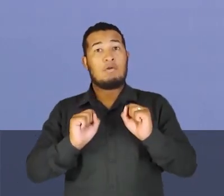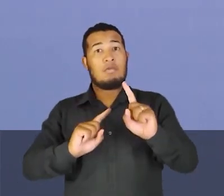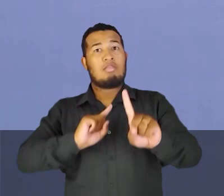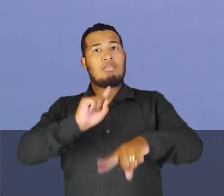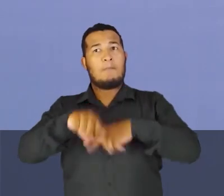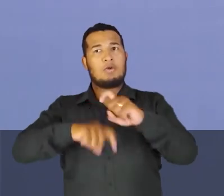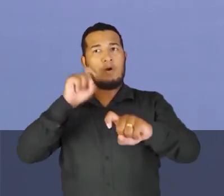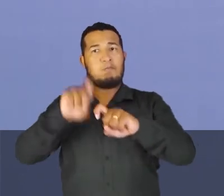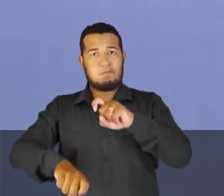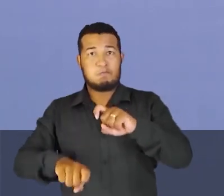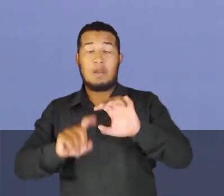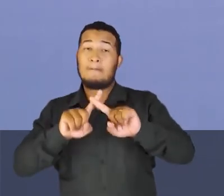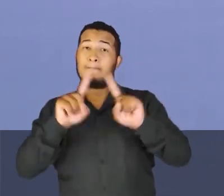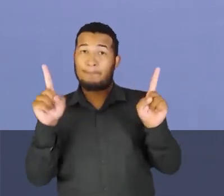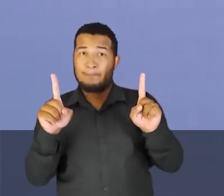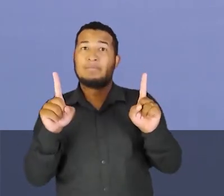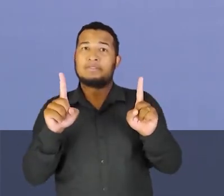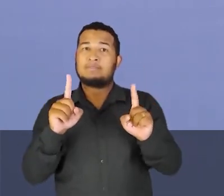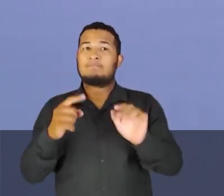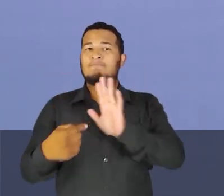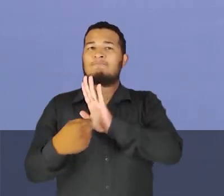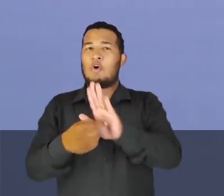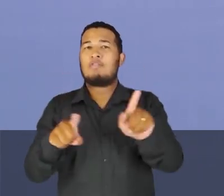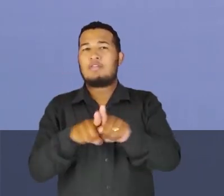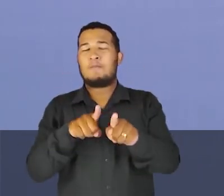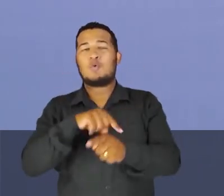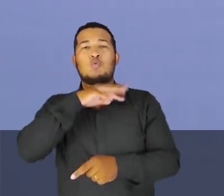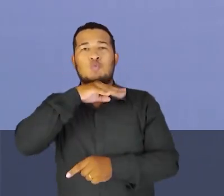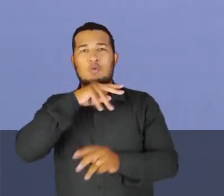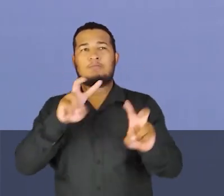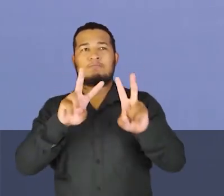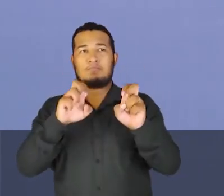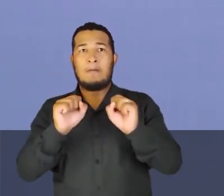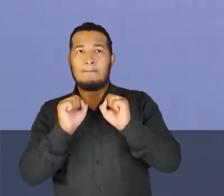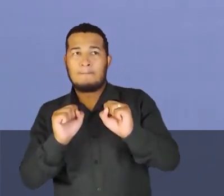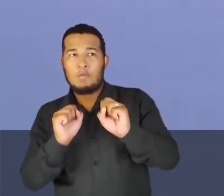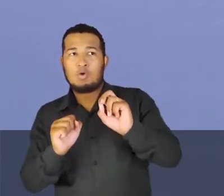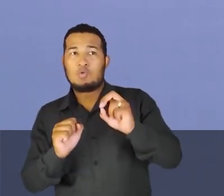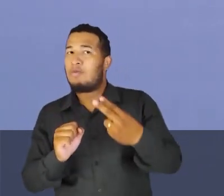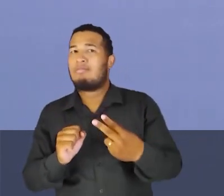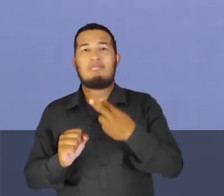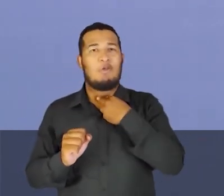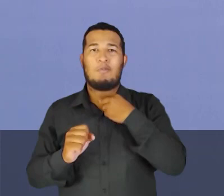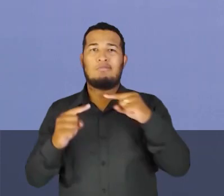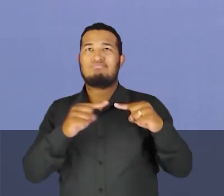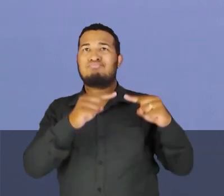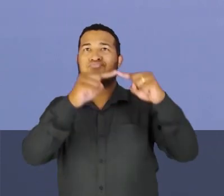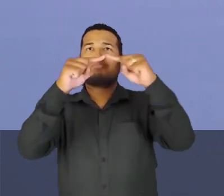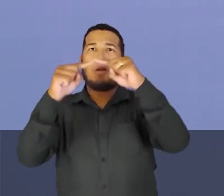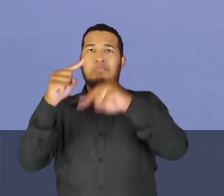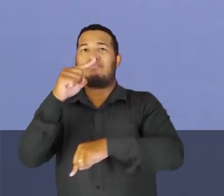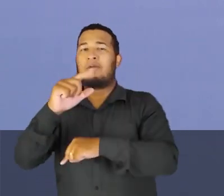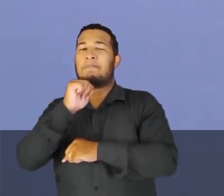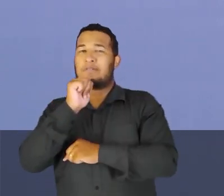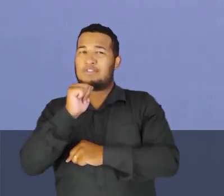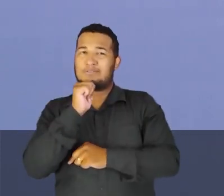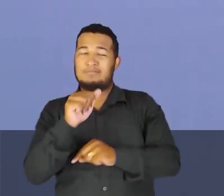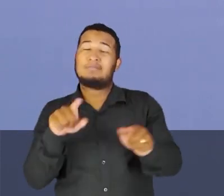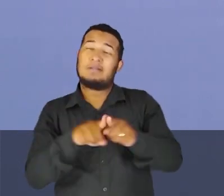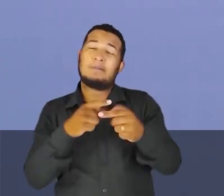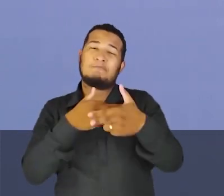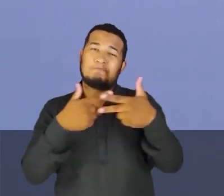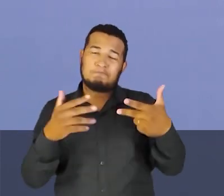prática sexual. Porém, apresenta essa desvantagem de poder desregular o ciclo menstrual e causar vários